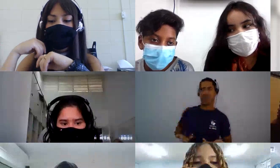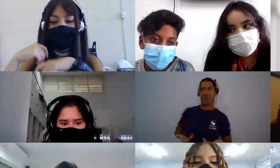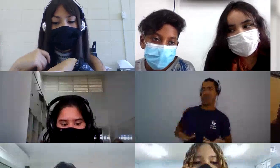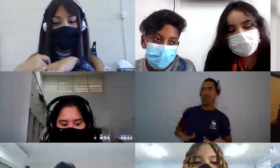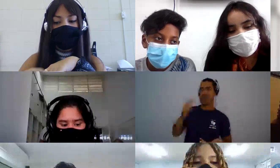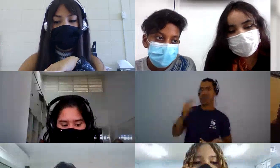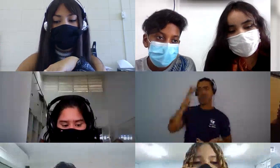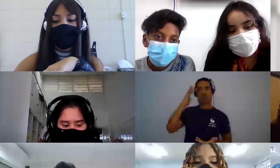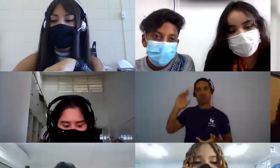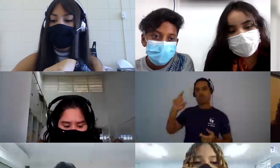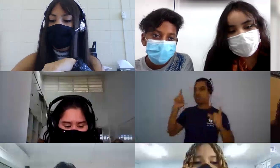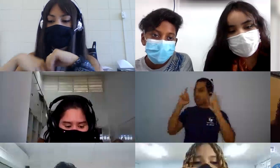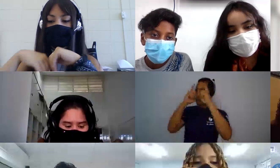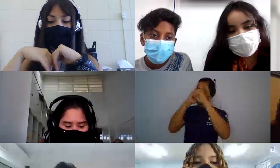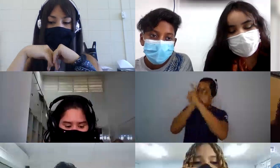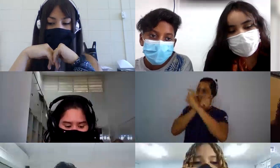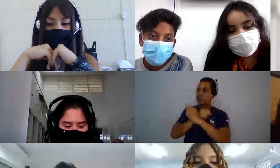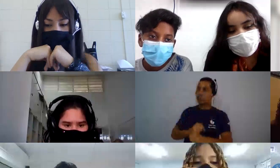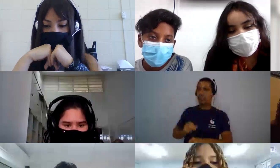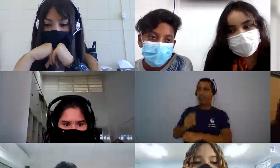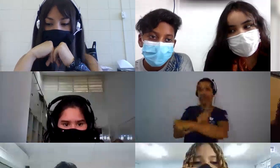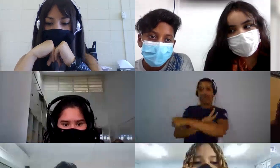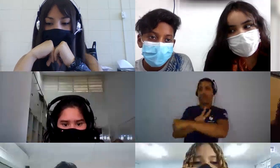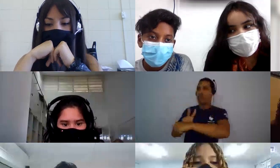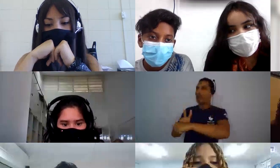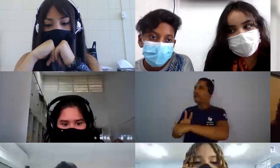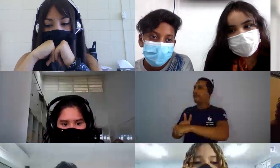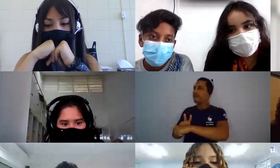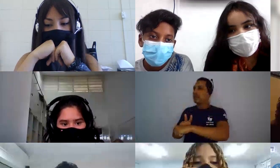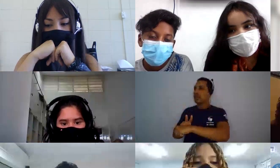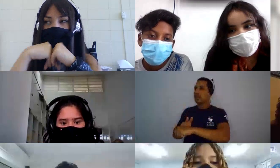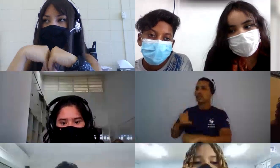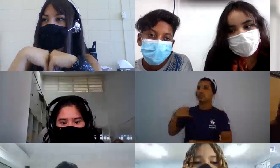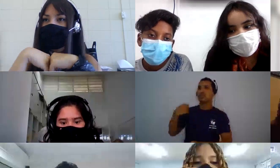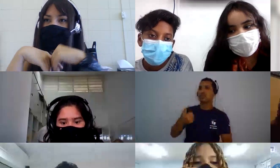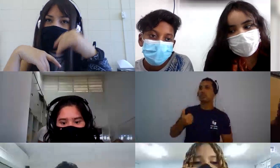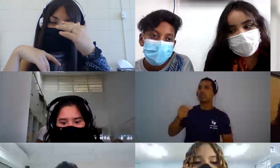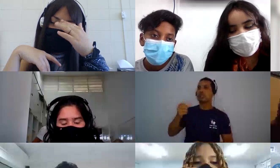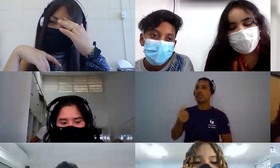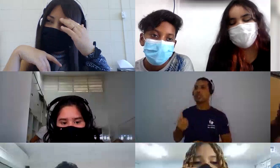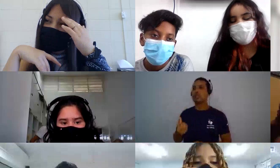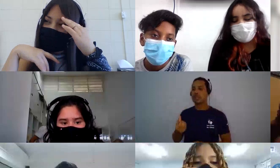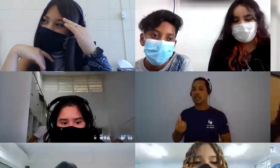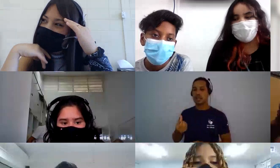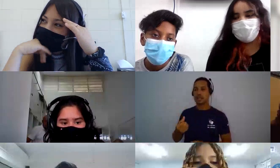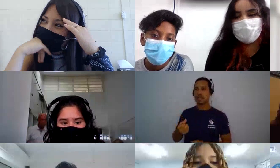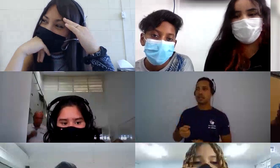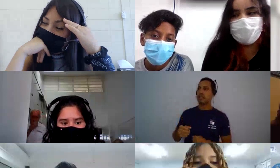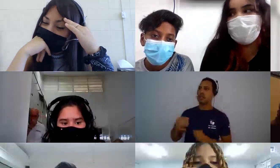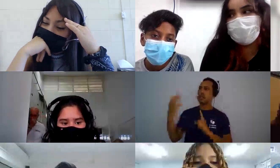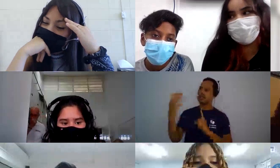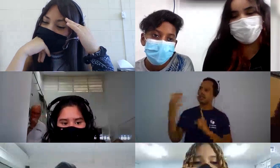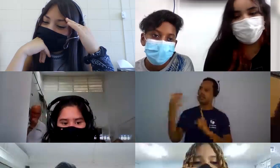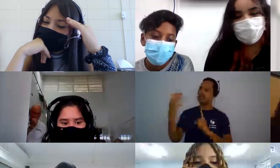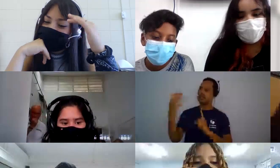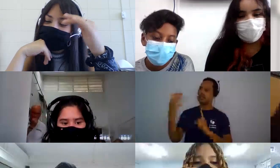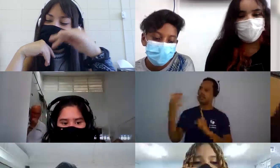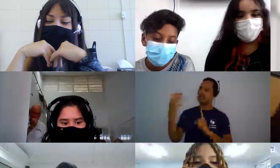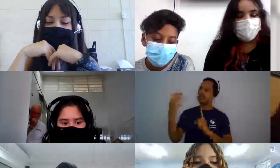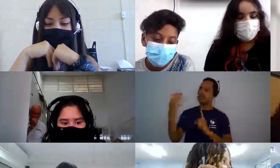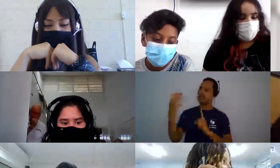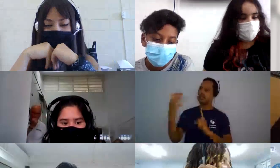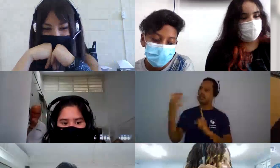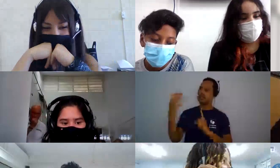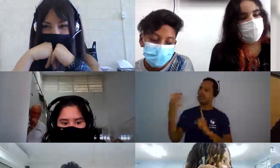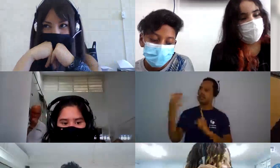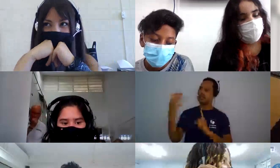de como é difícil ficar virgem com 16 anos. Você não tem ideia de como eu sou pressionado. Você não tem ideia de que quando eu